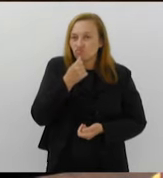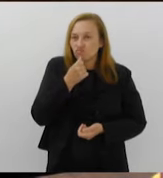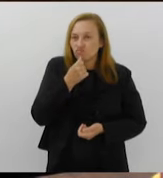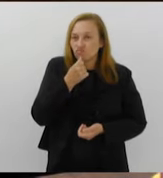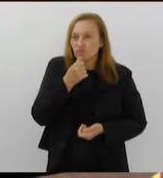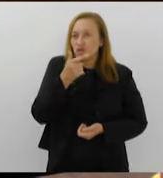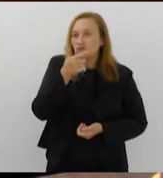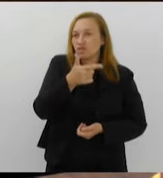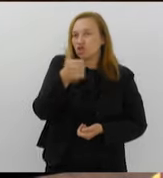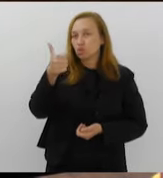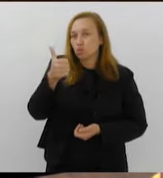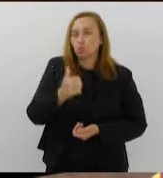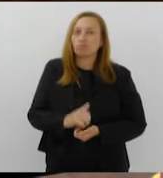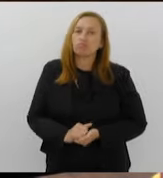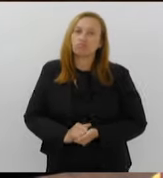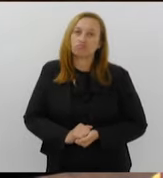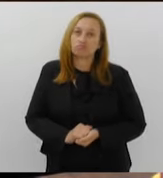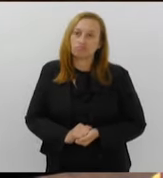e a 21.